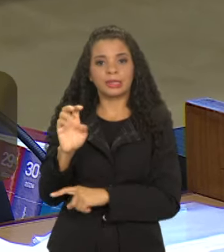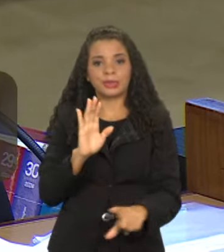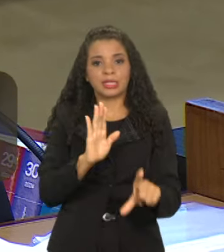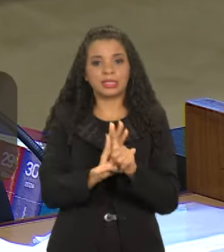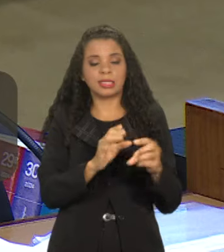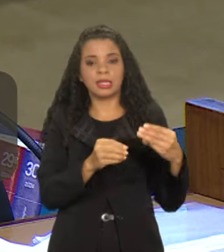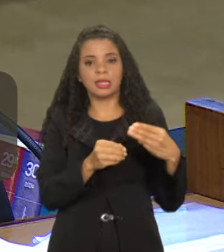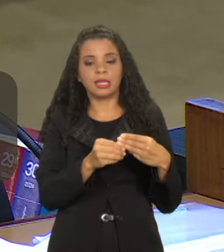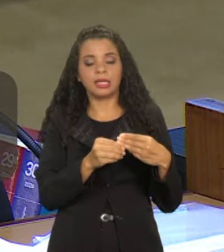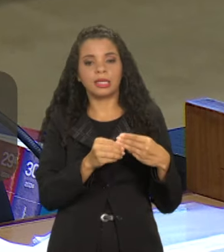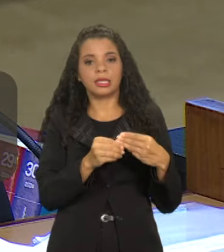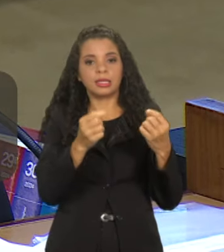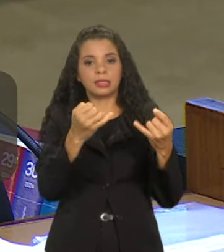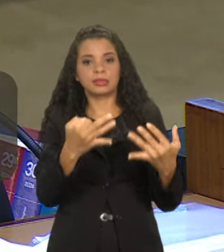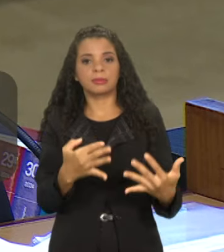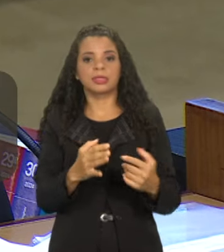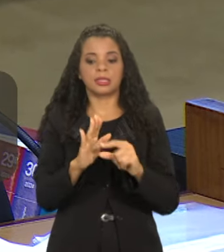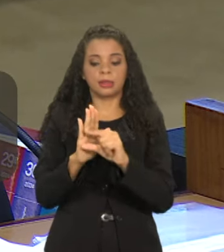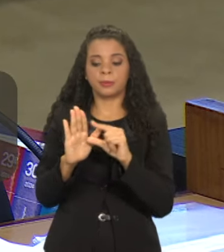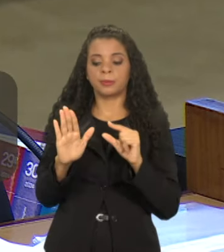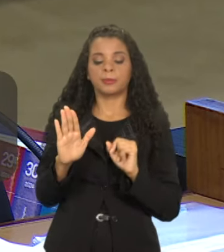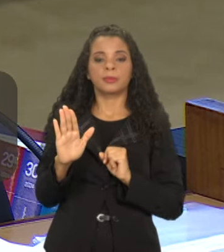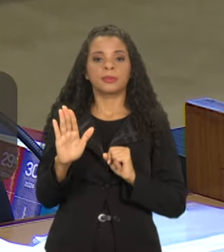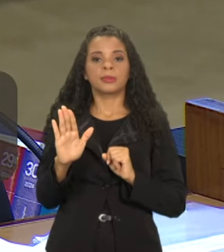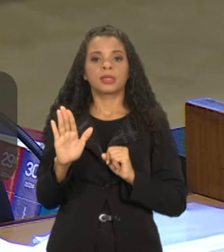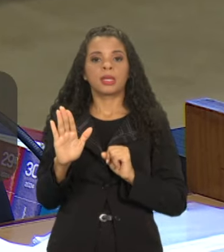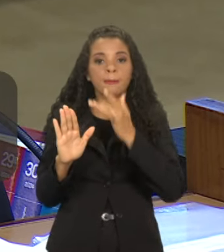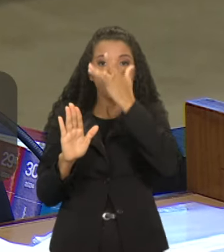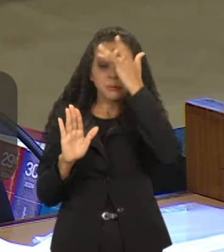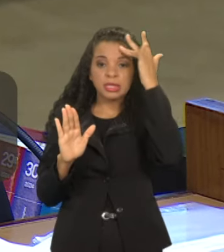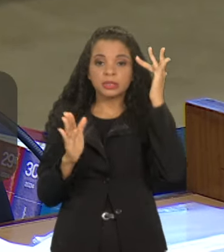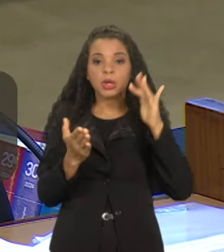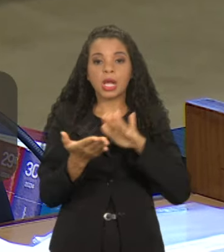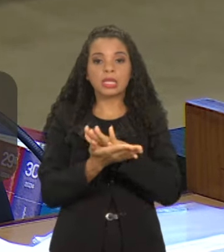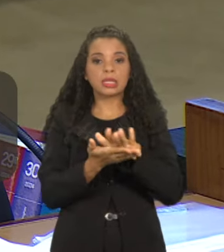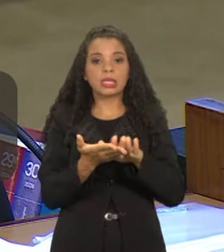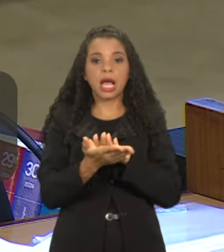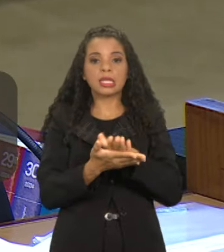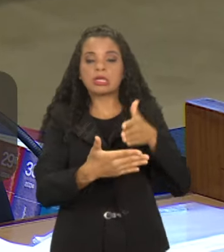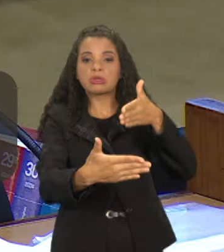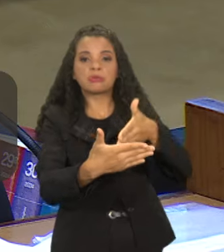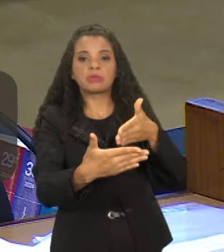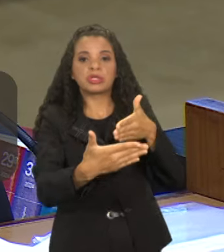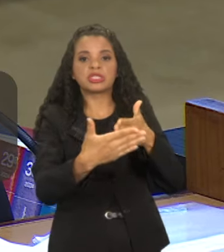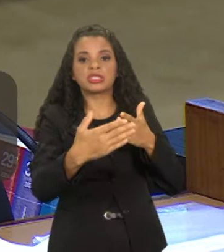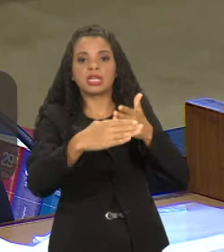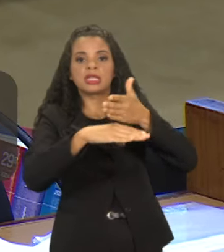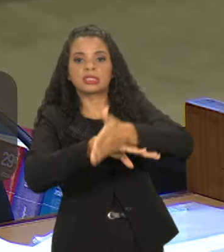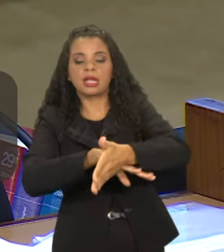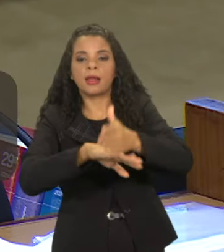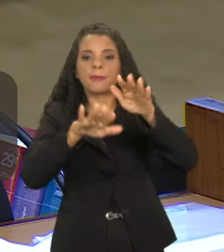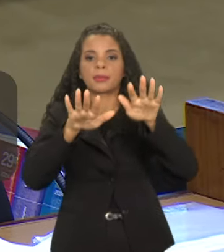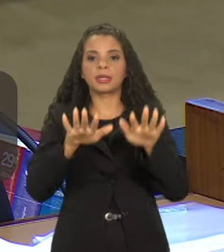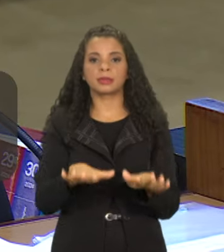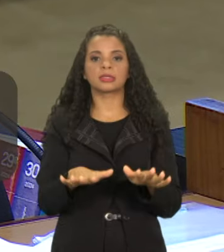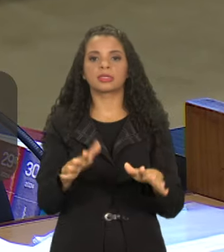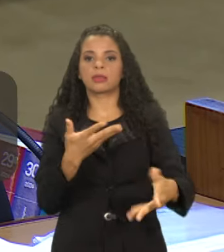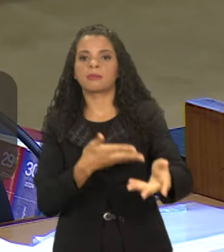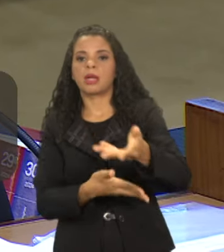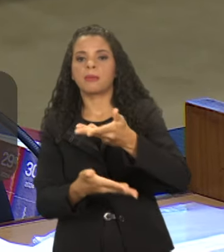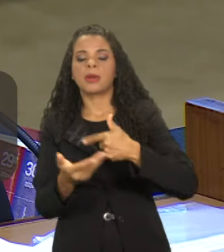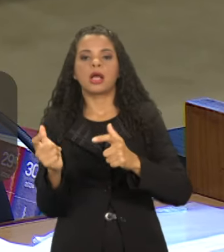assim: nenhuma pessoa será impedida de ingressar, permanecer e frequentar qualquer local,